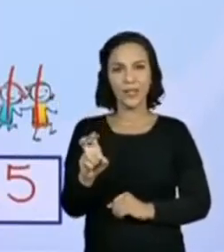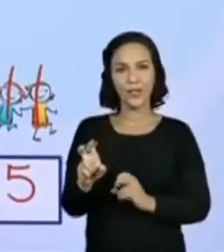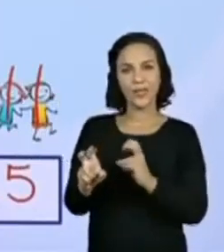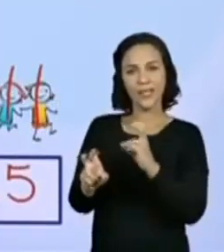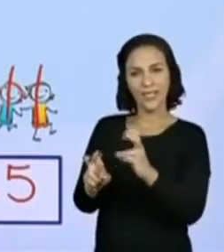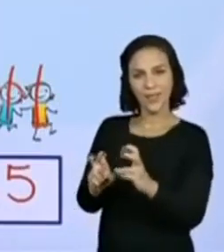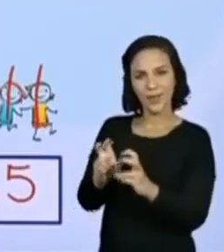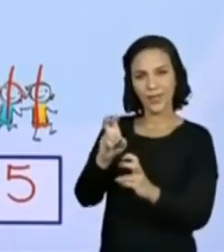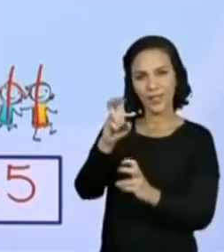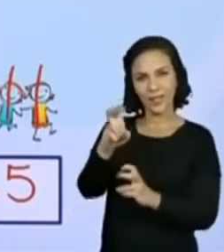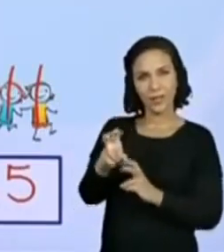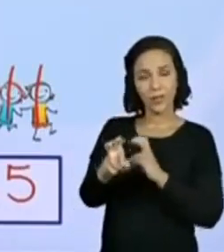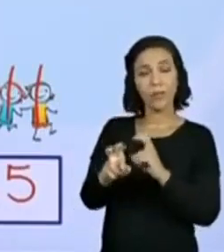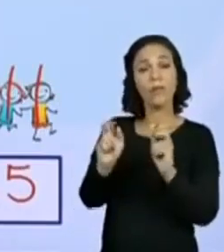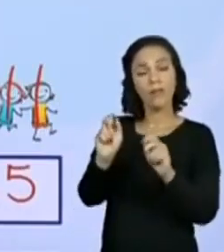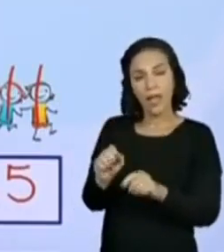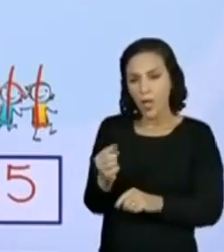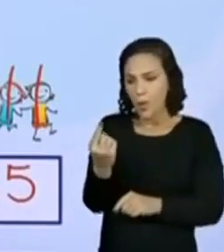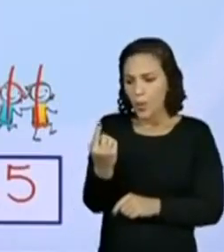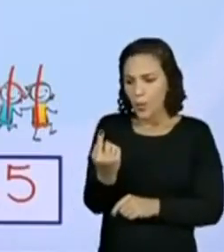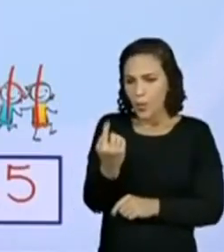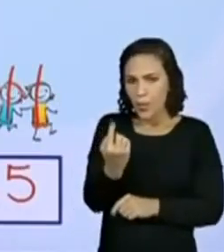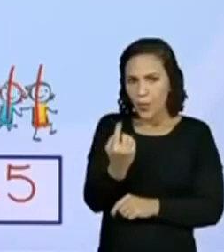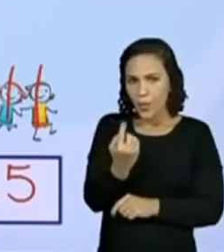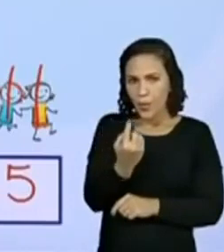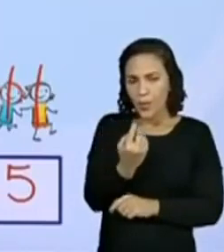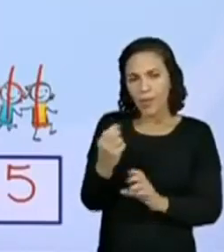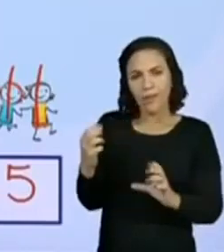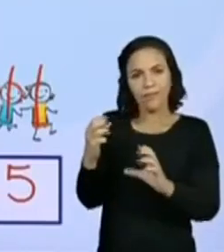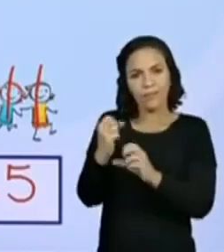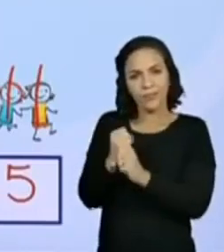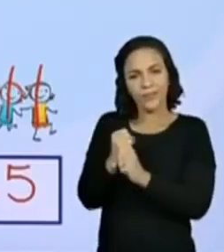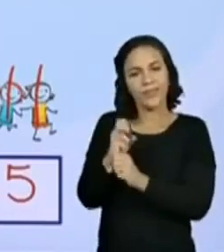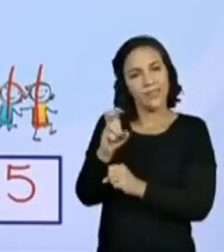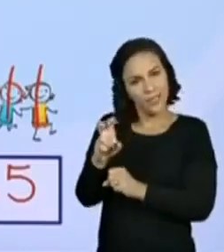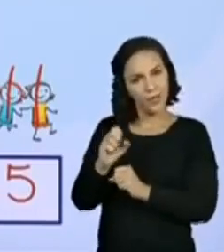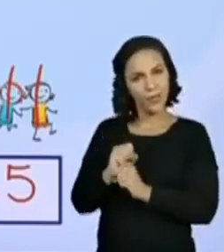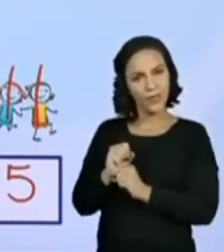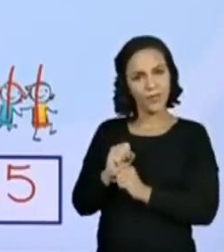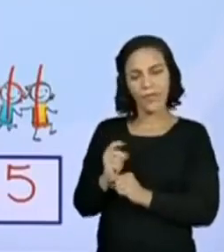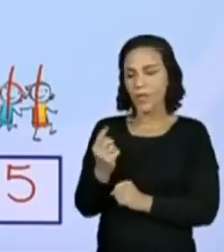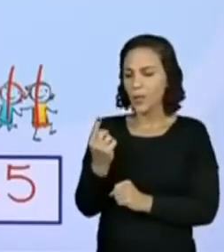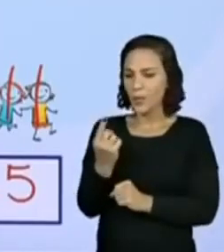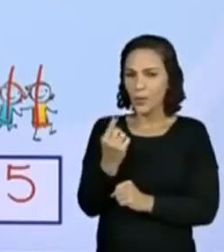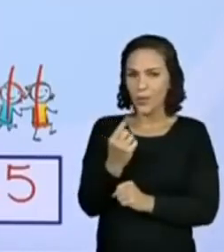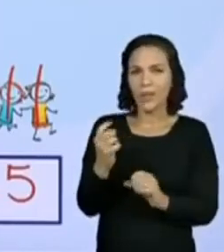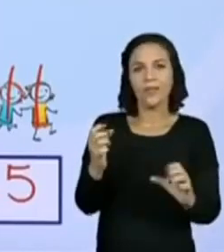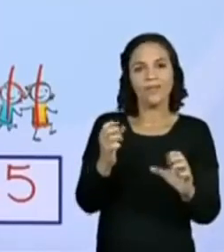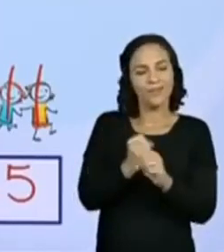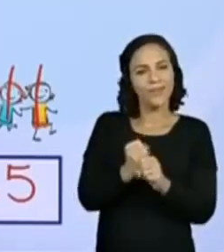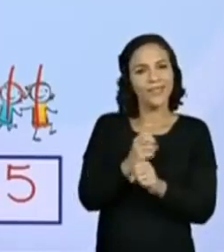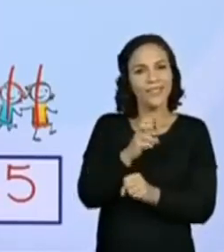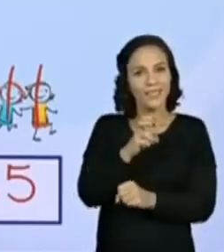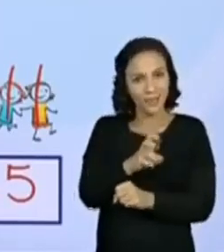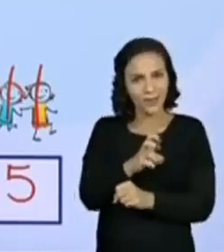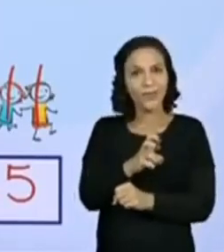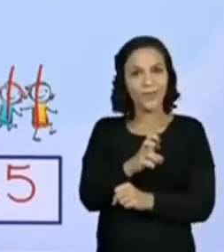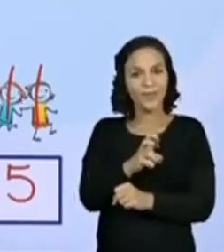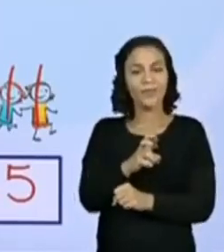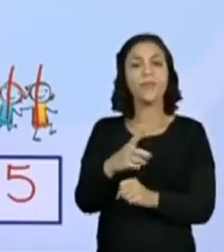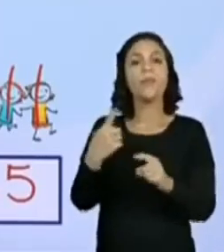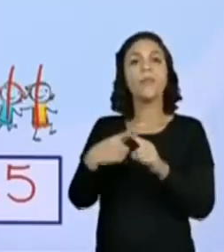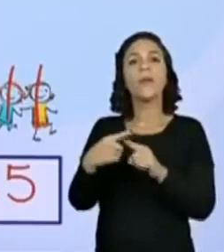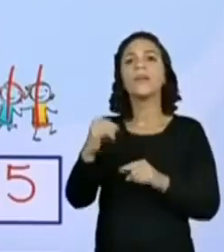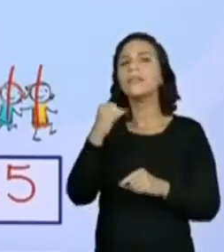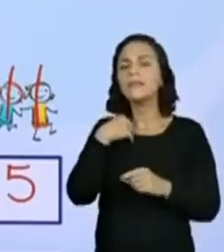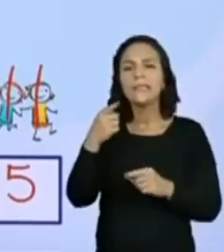você pode contar de 1 em 1 para encontrar aí os 5 e depois você marca esses 5. Porque se chegar aqui